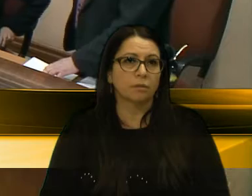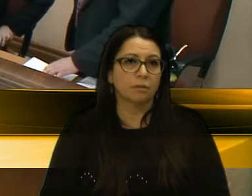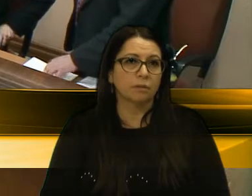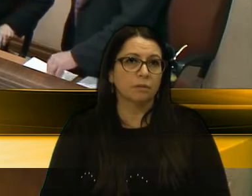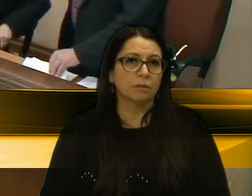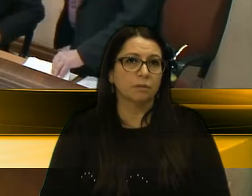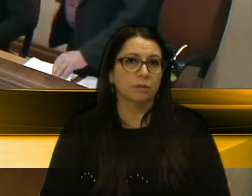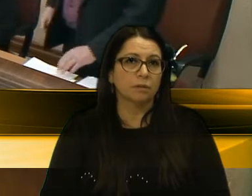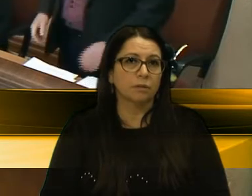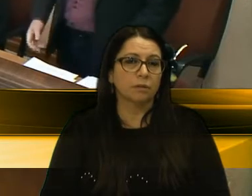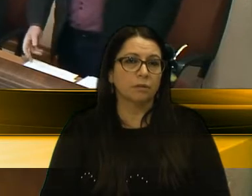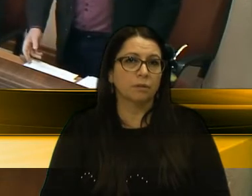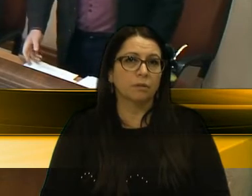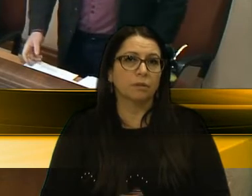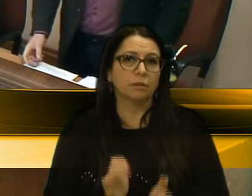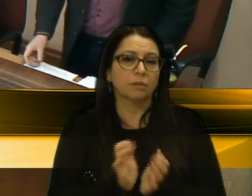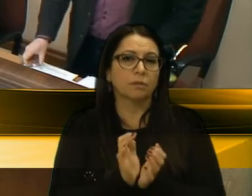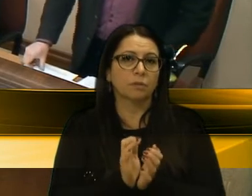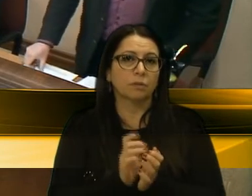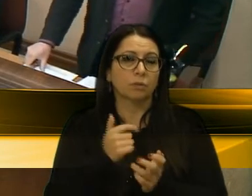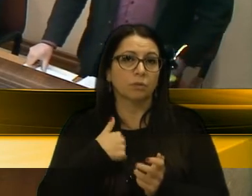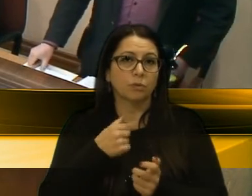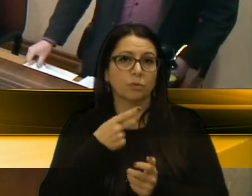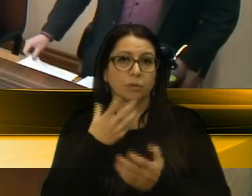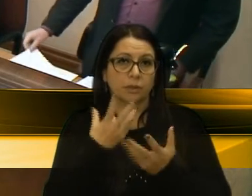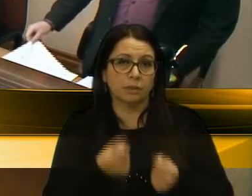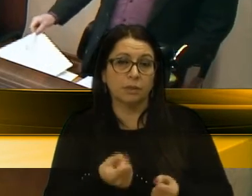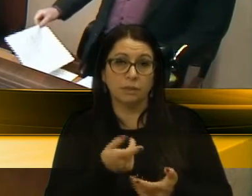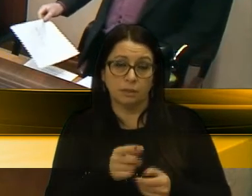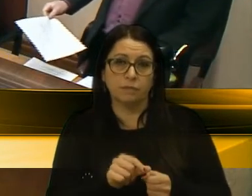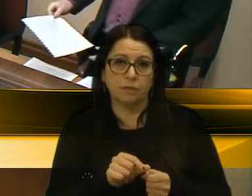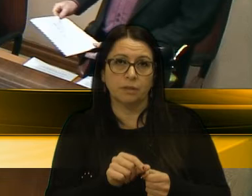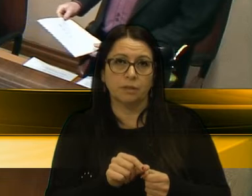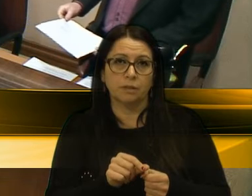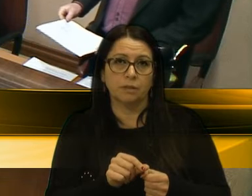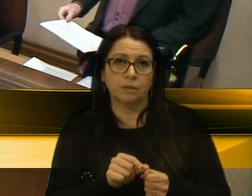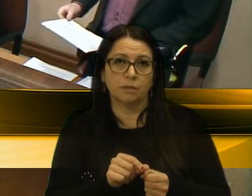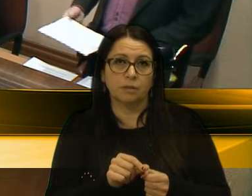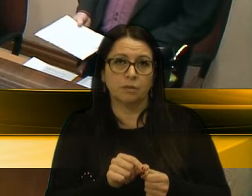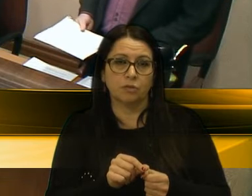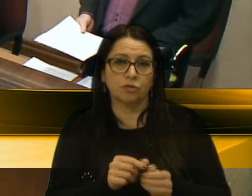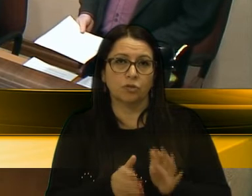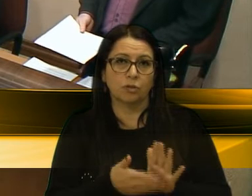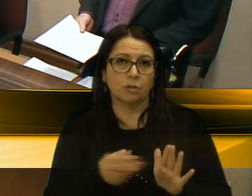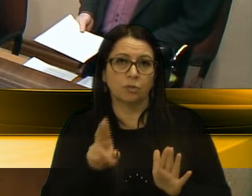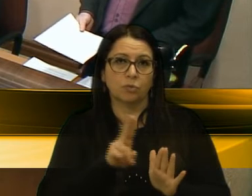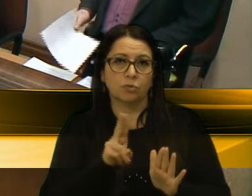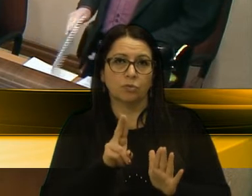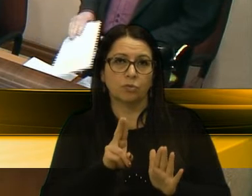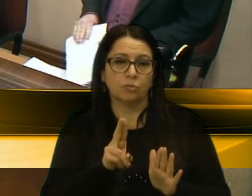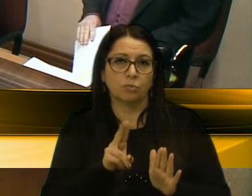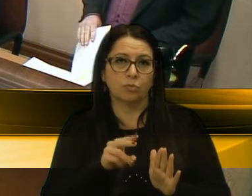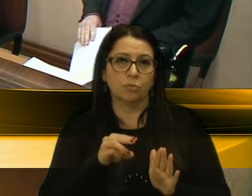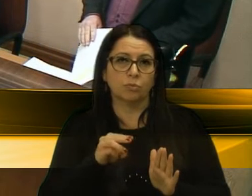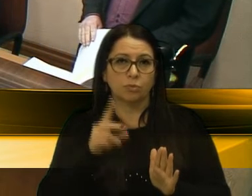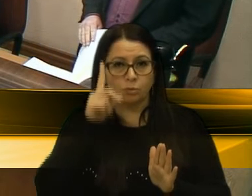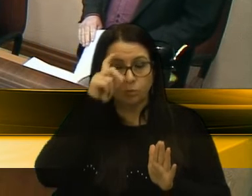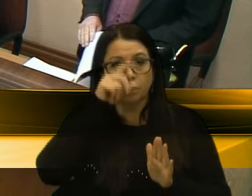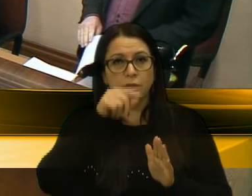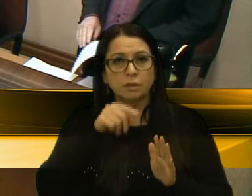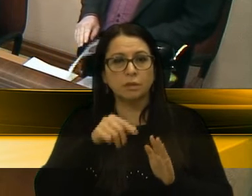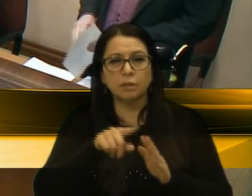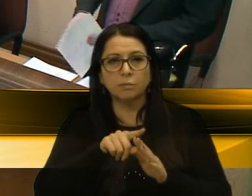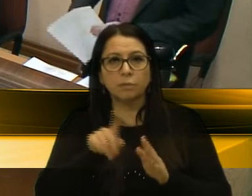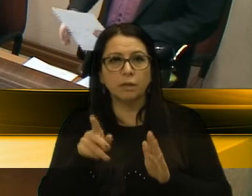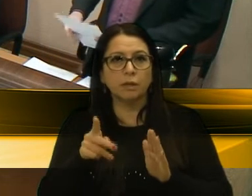Sentado. Colegas, quando eu aceitamos tirar o nome do Moro da moção, foi para